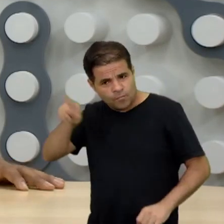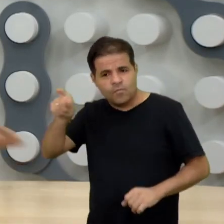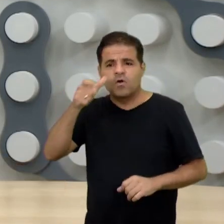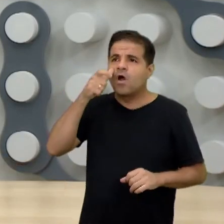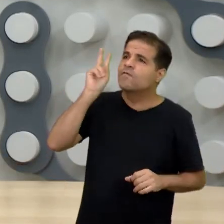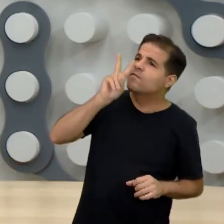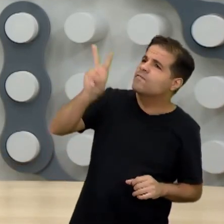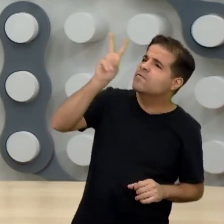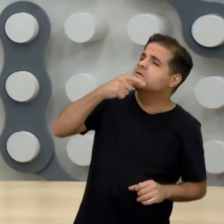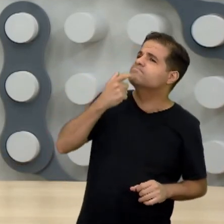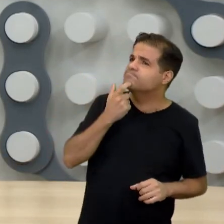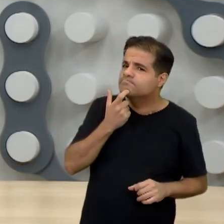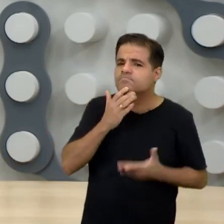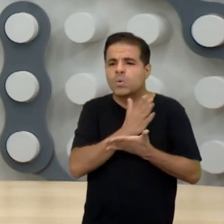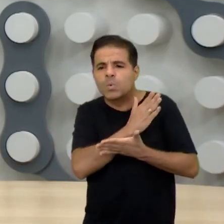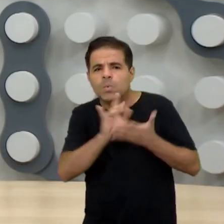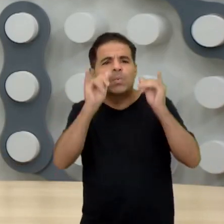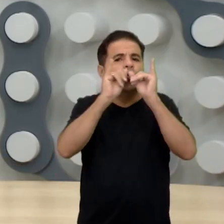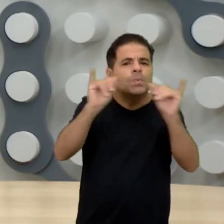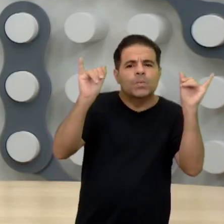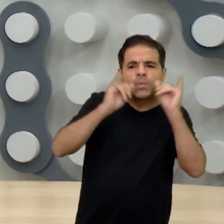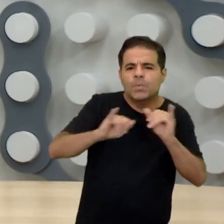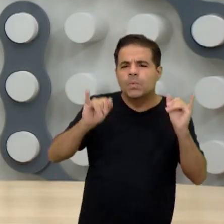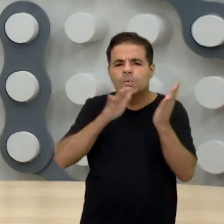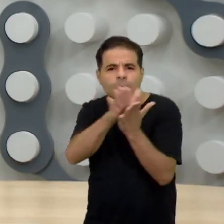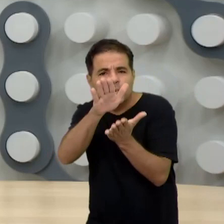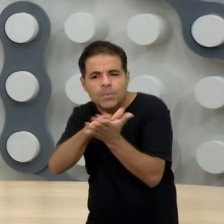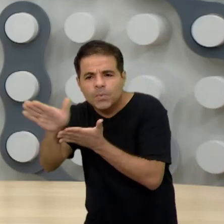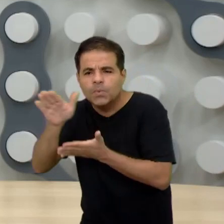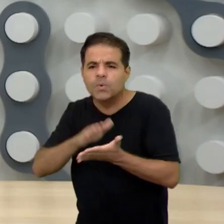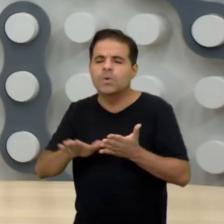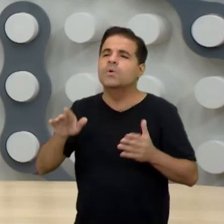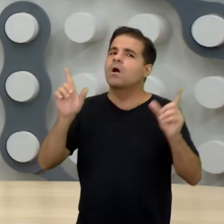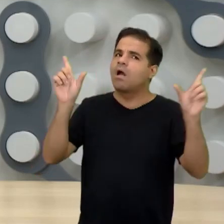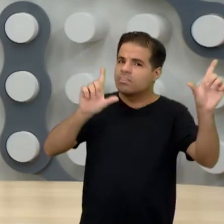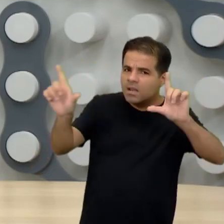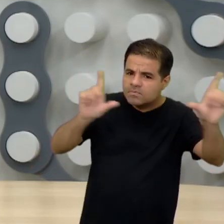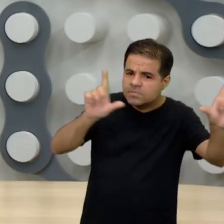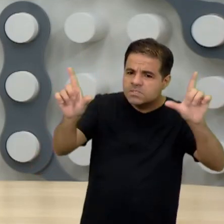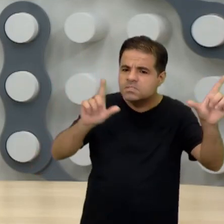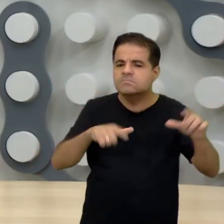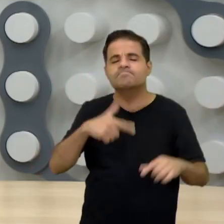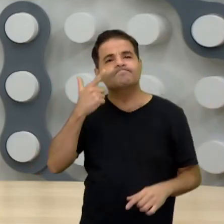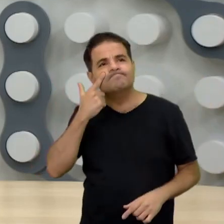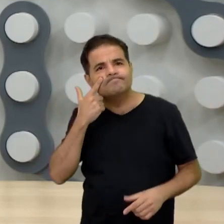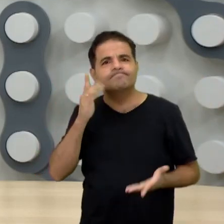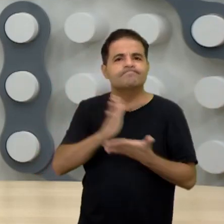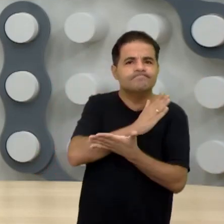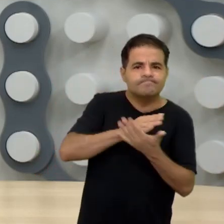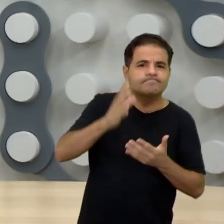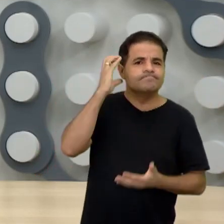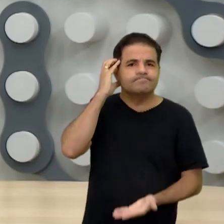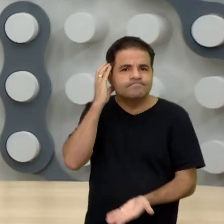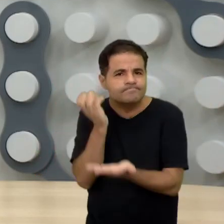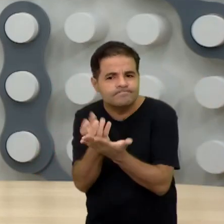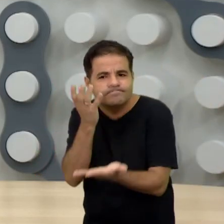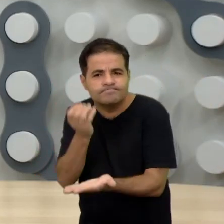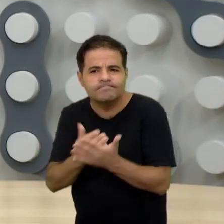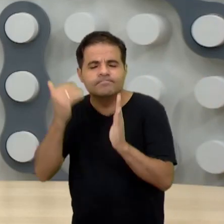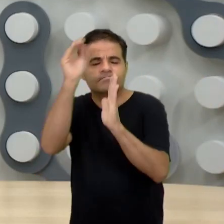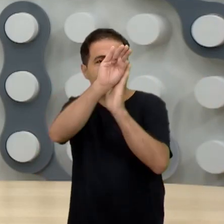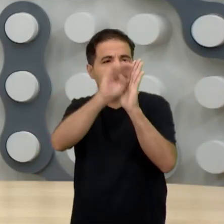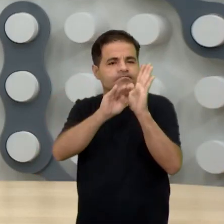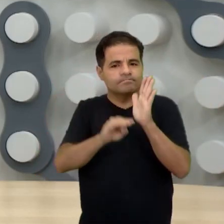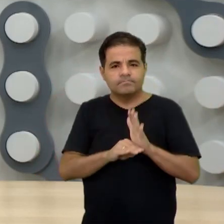olhei, analisei alguns veículos de comunicação impressa, televisivo, ouvi alguns podcasts ou um programa de